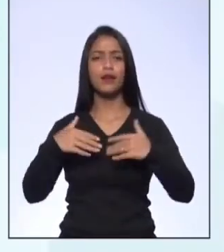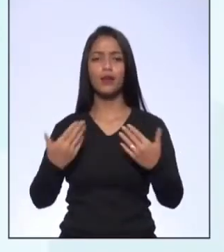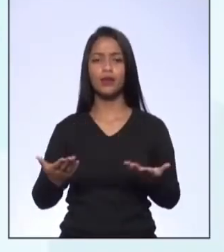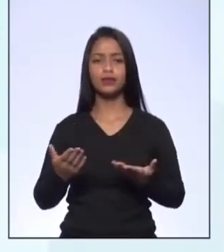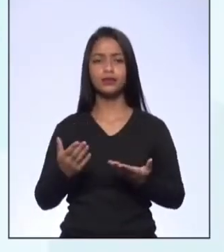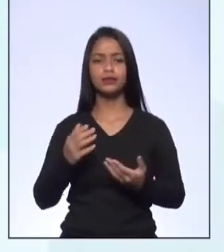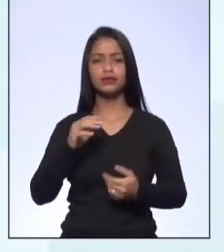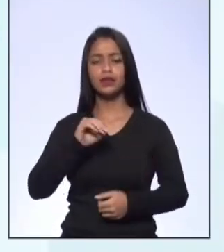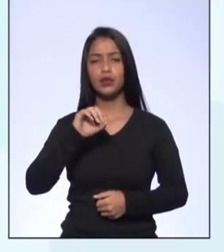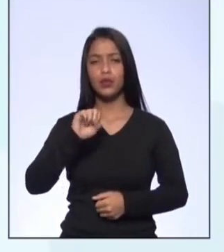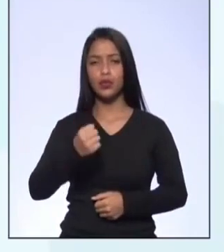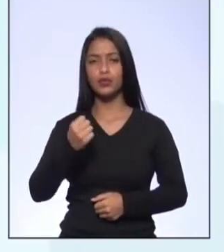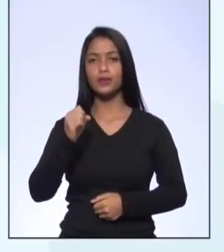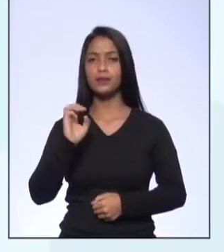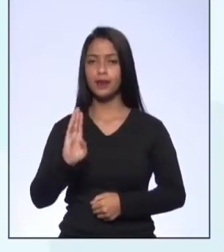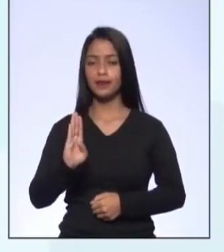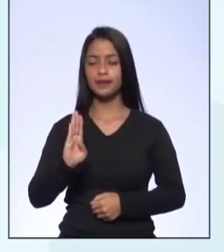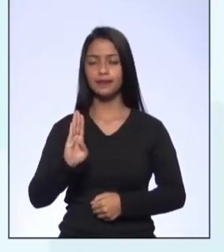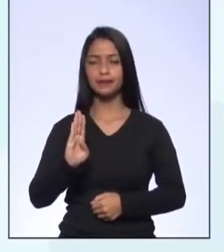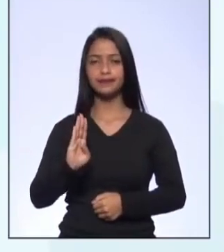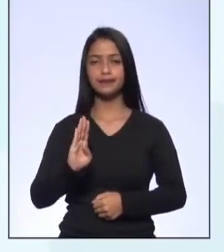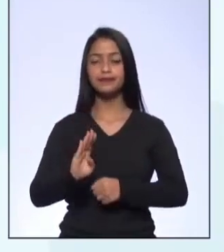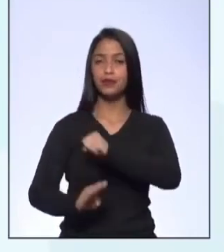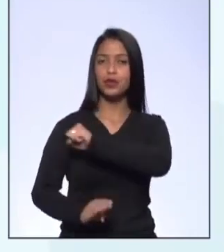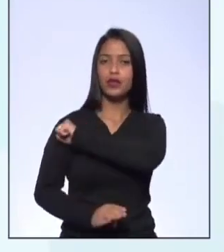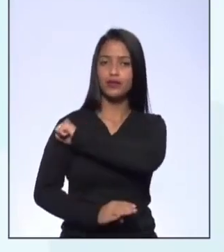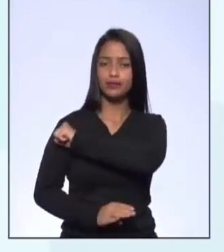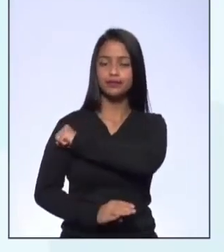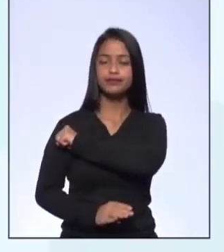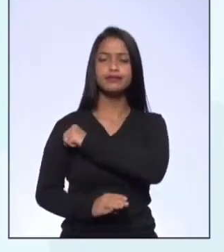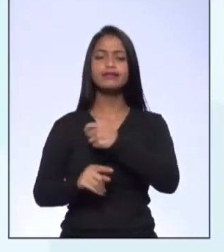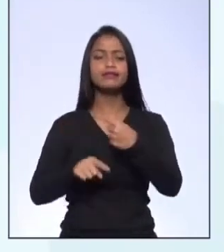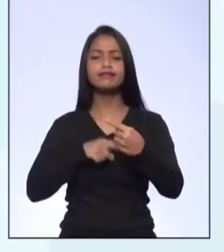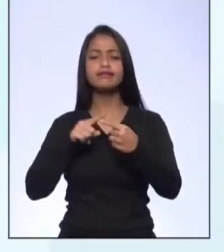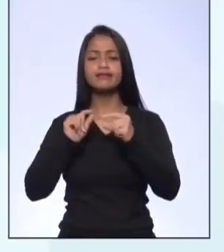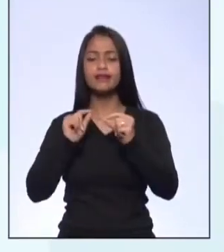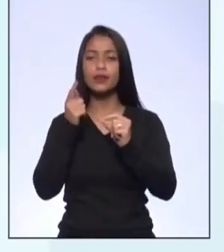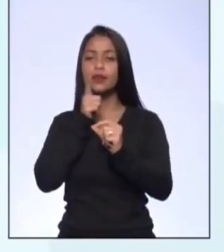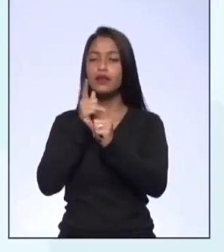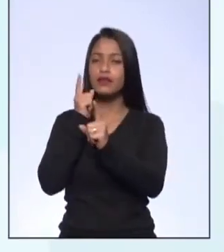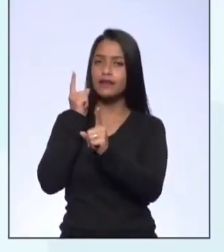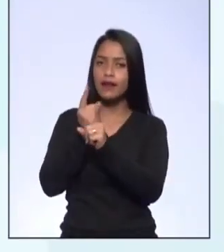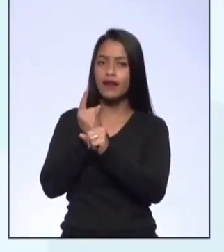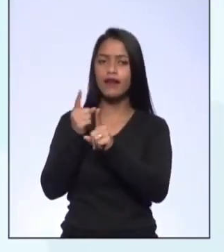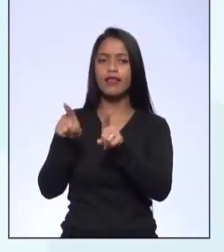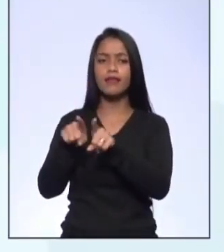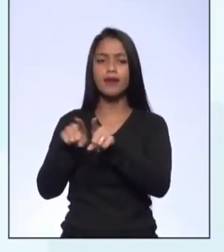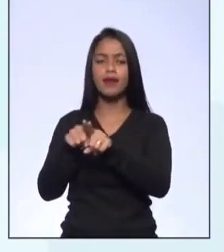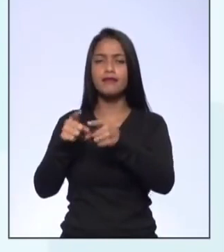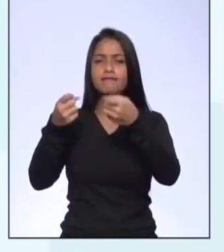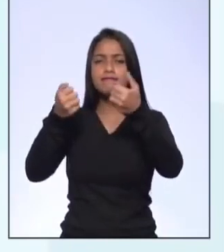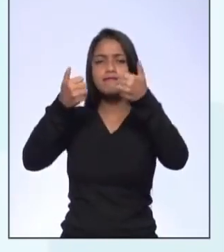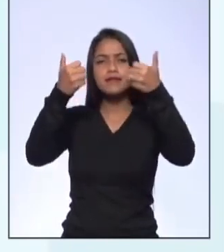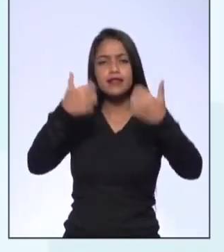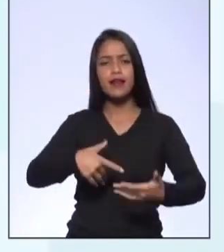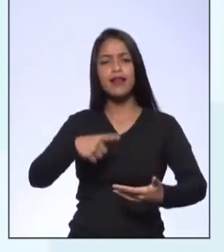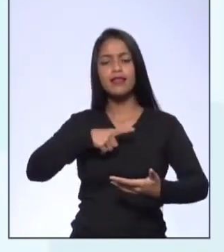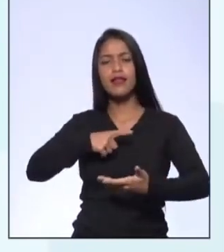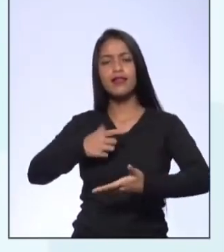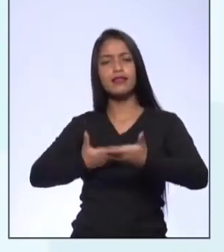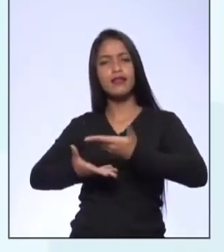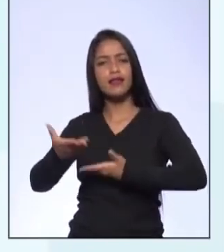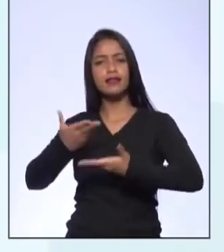habilidade 08B, tá bom? Do oitavo ano. Identificar e explicar as interações que ocorrem entre o